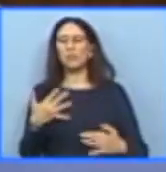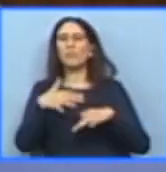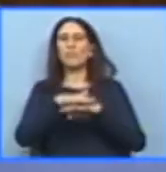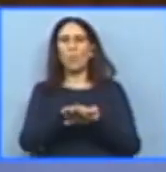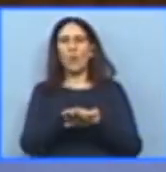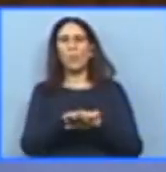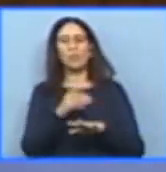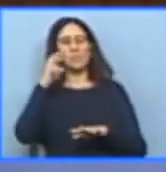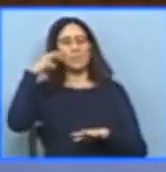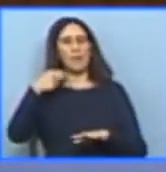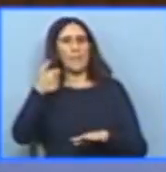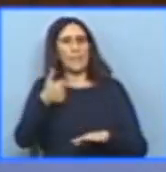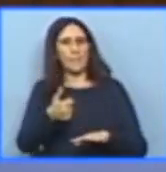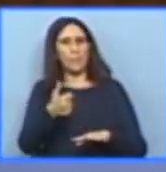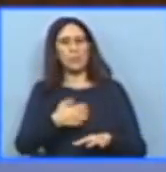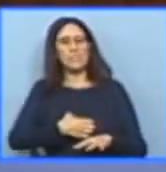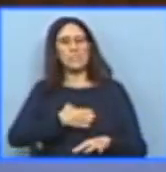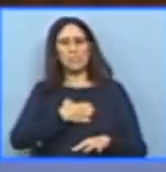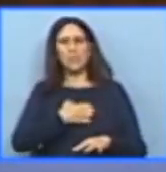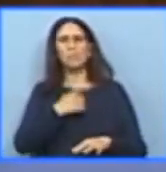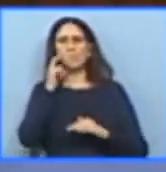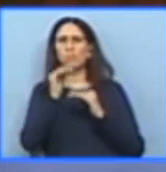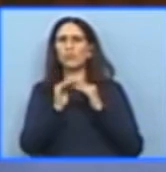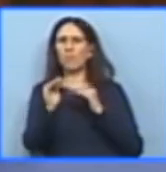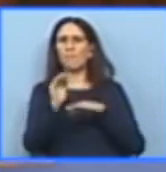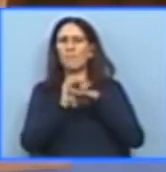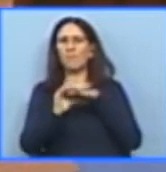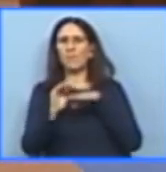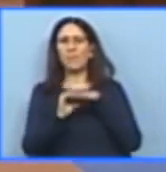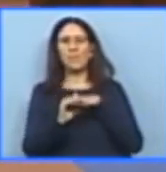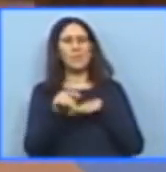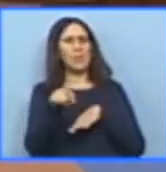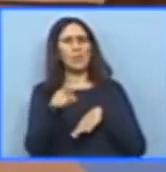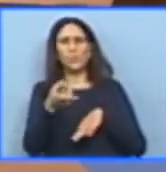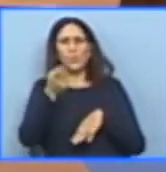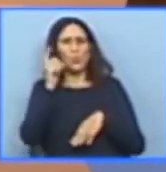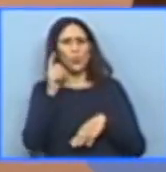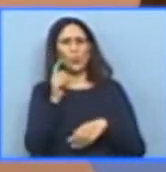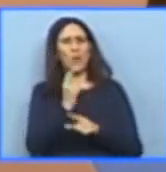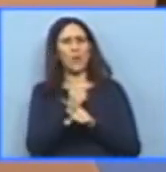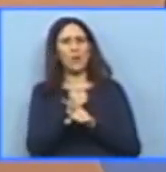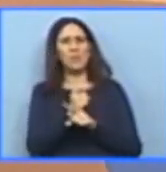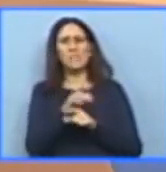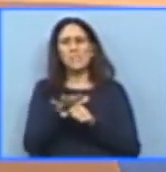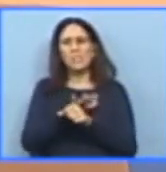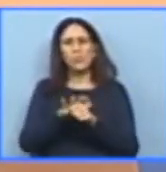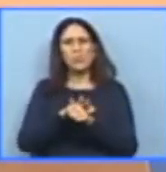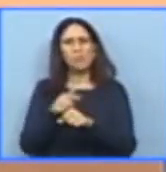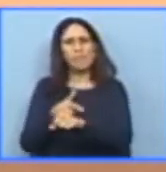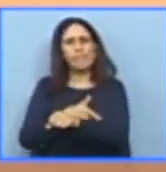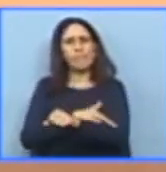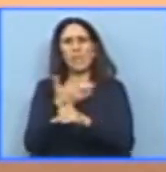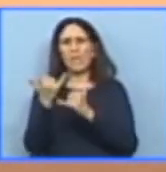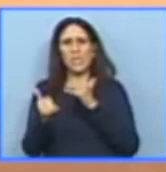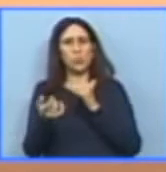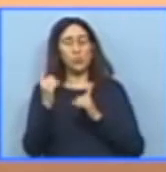uma boa autoestima se sintam estabilizados efetivamente não vão é trás dessa situação de risco